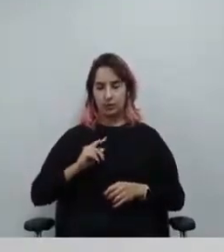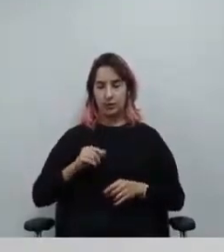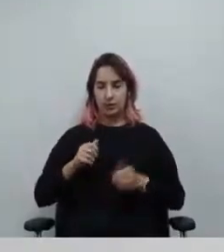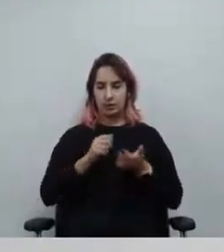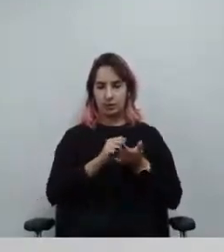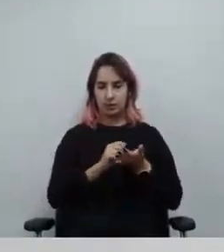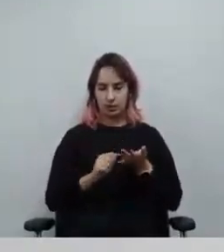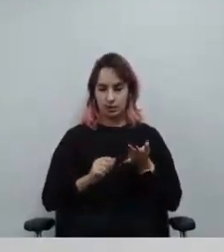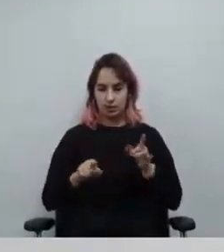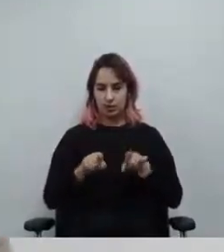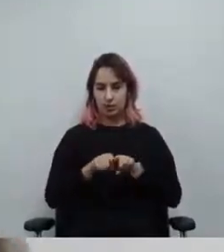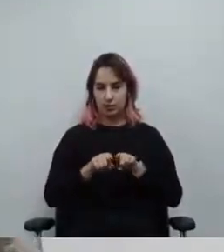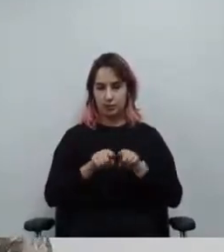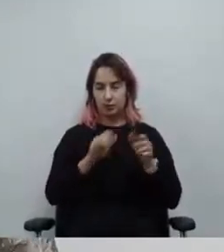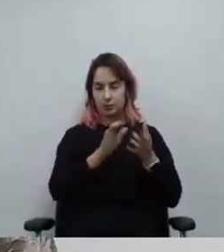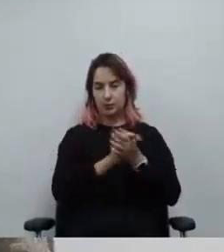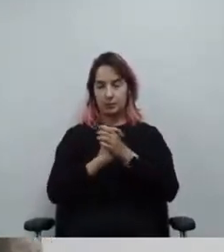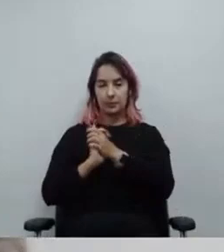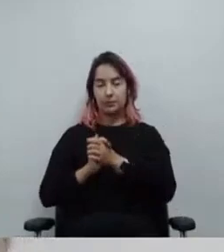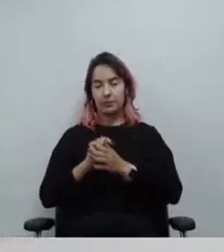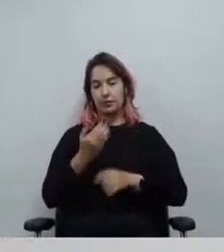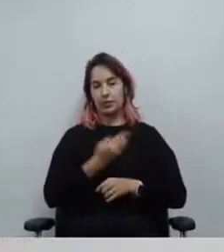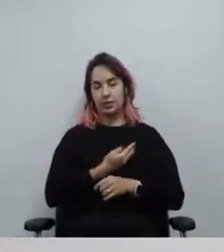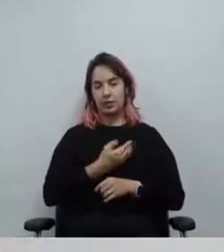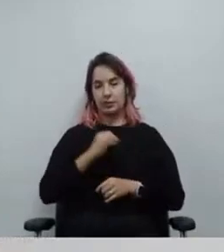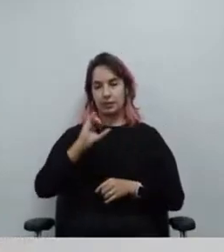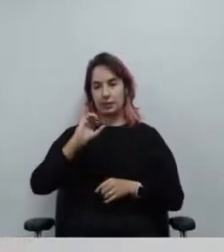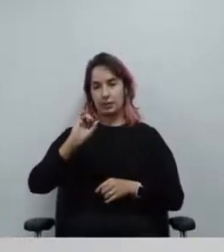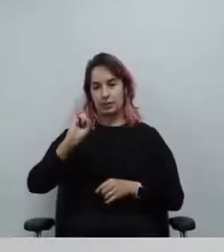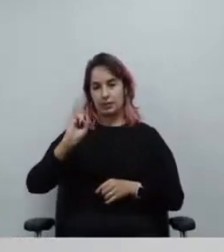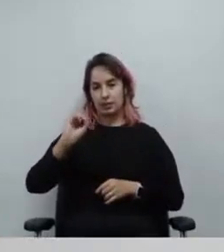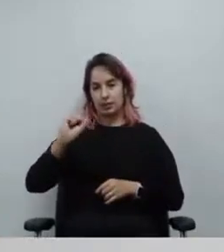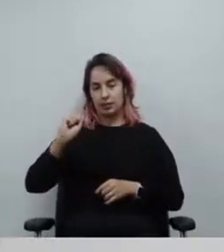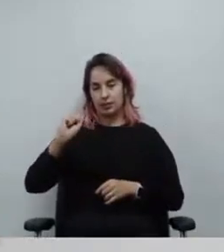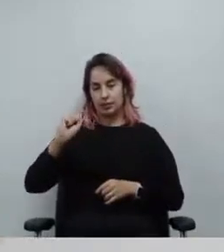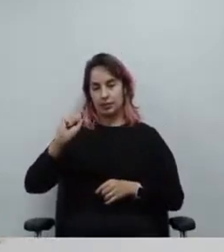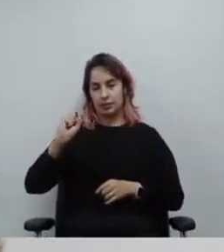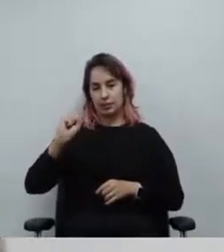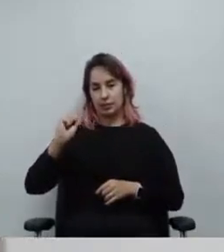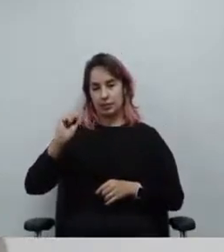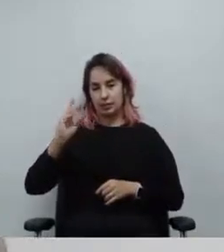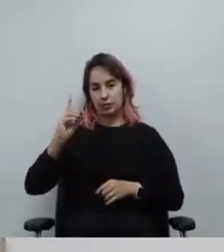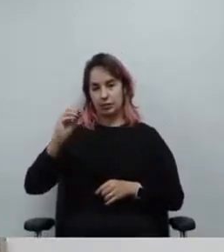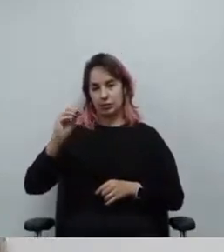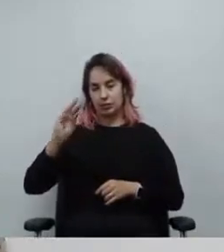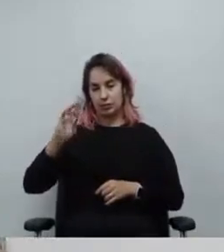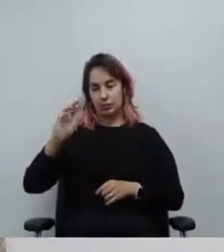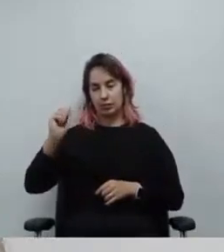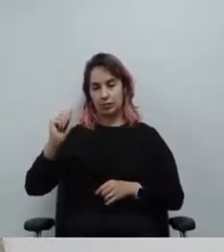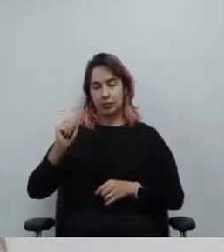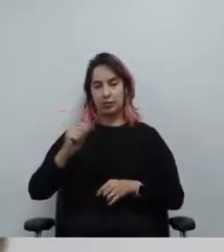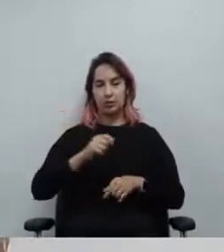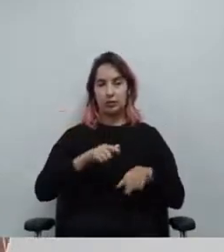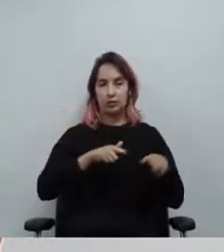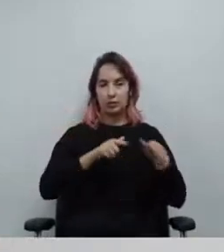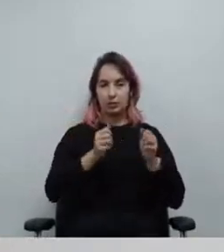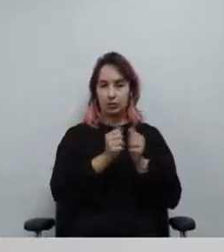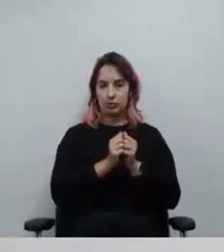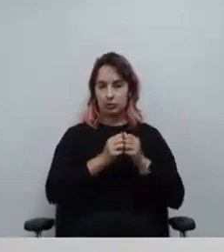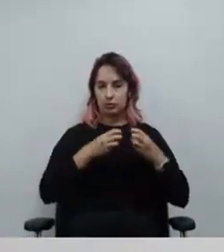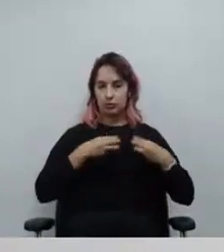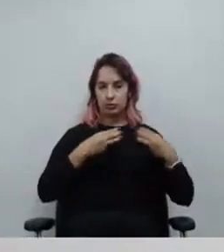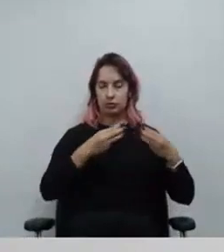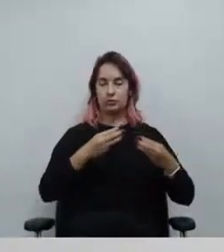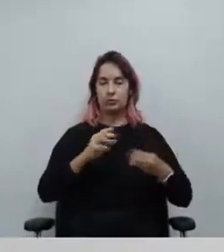também as congratulações à colega Isadora, parabenizando aqui pelo trabalho exercido ali junto ao Ministério.